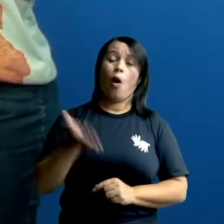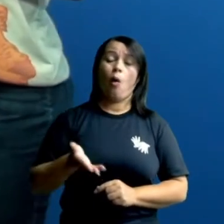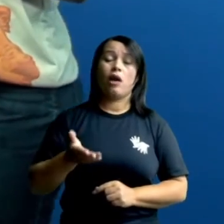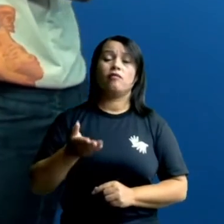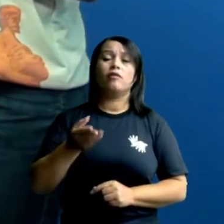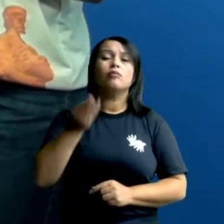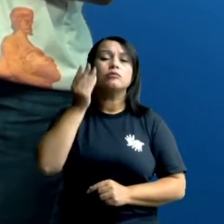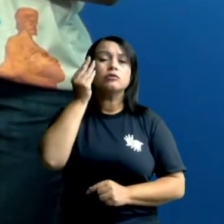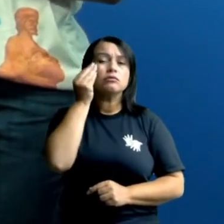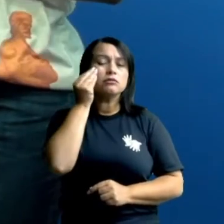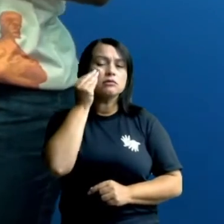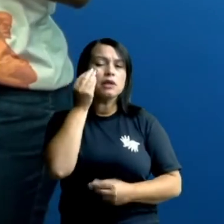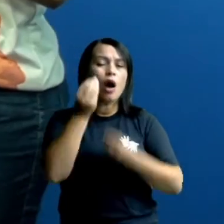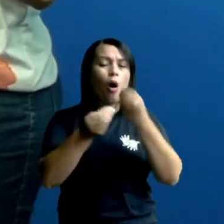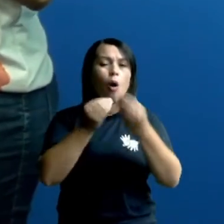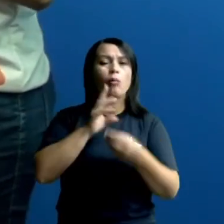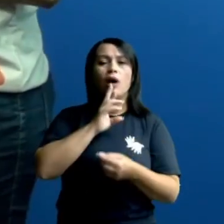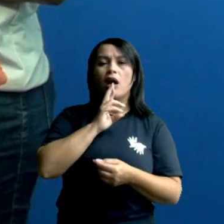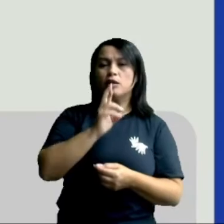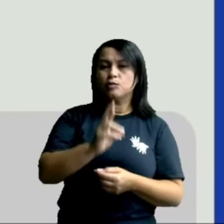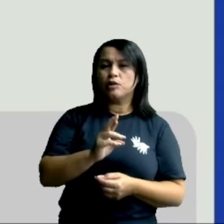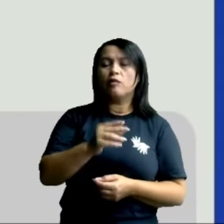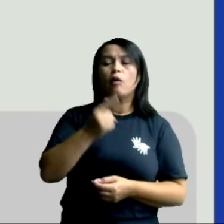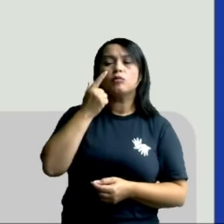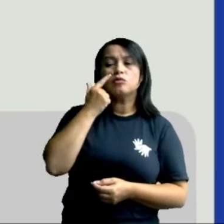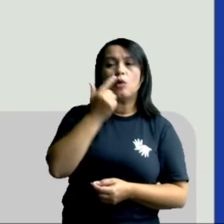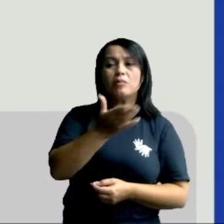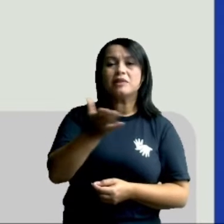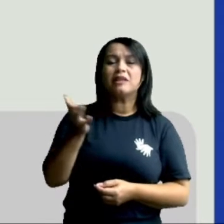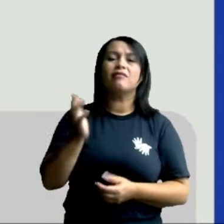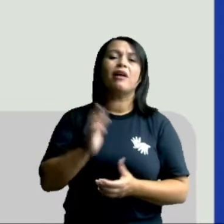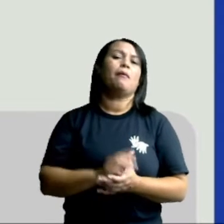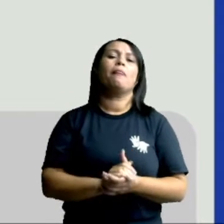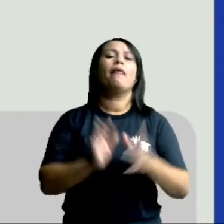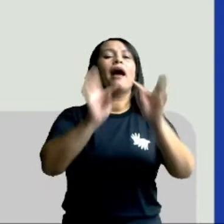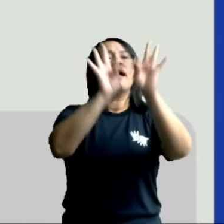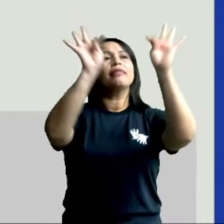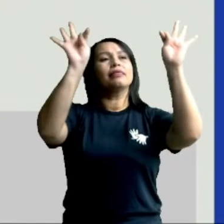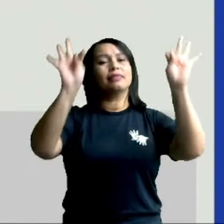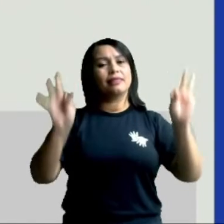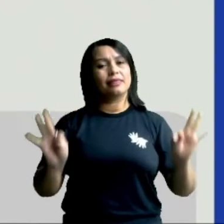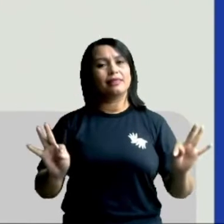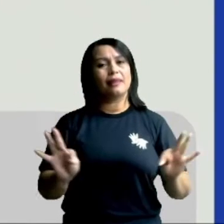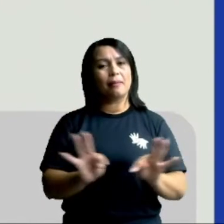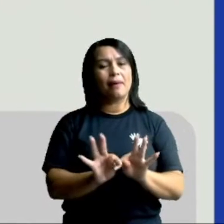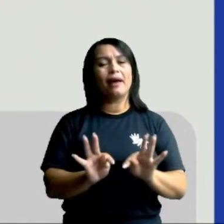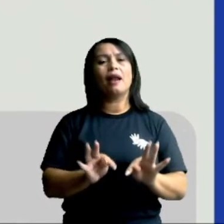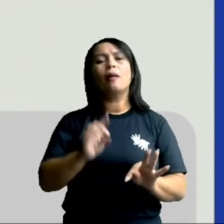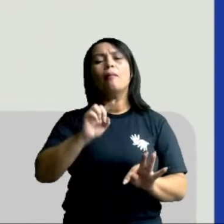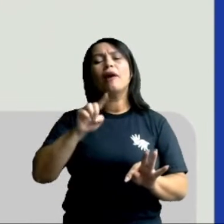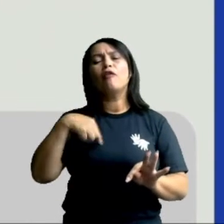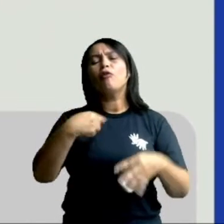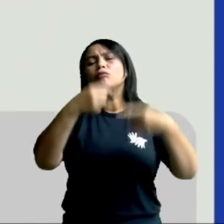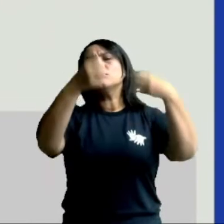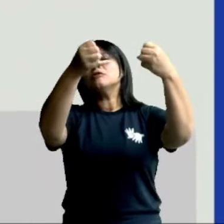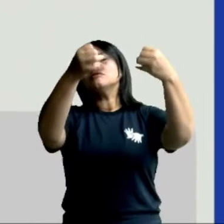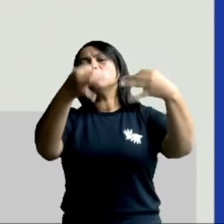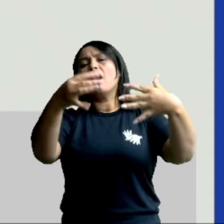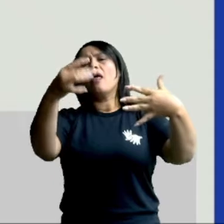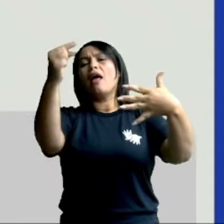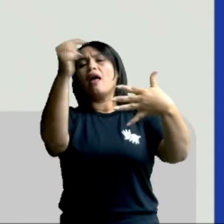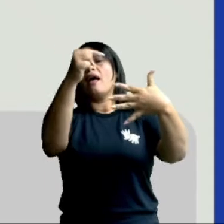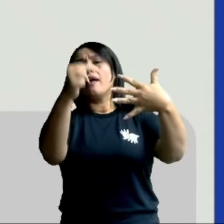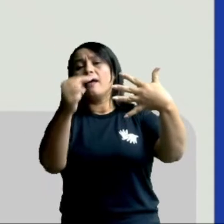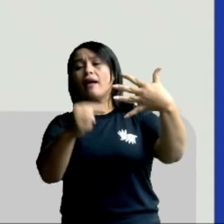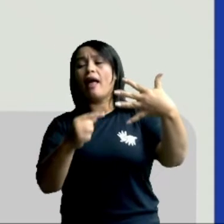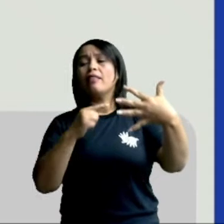tentar responder isso aqui, a gente vai começar a observar, né, essa tabelinha para eu tentar explicar a vocês.